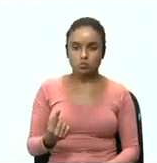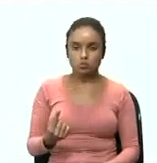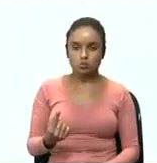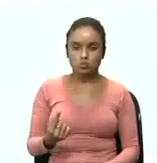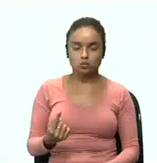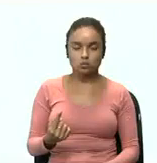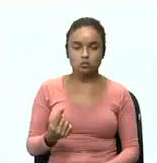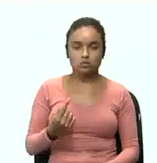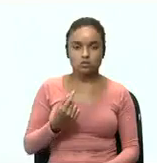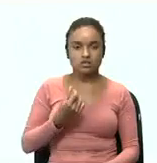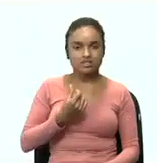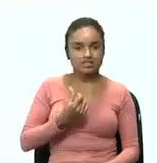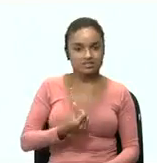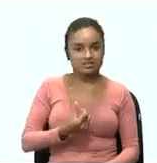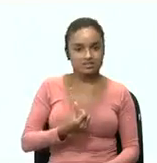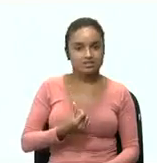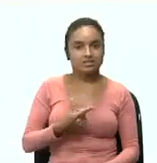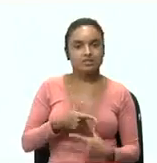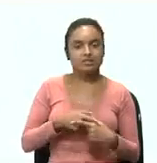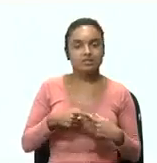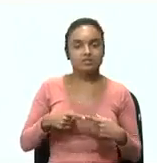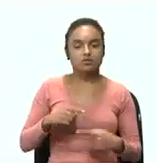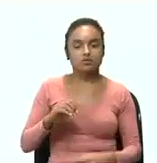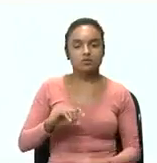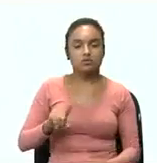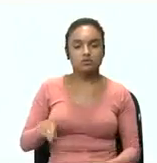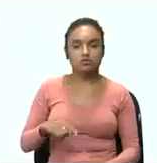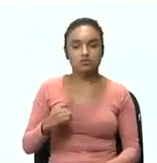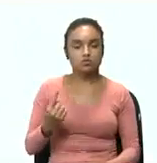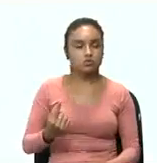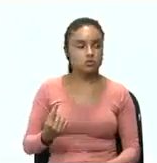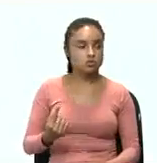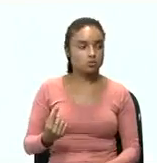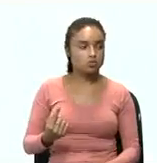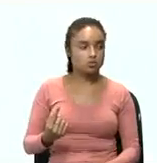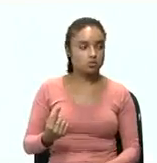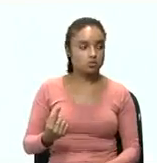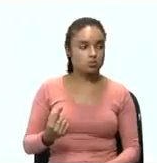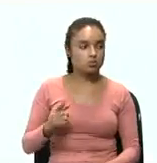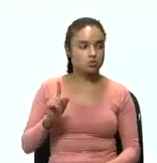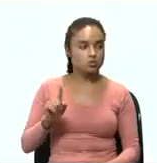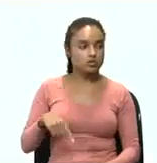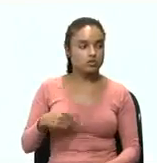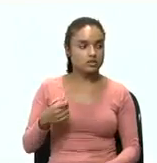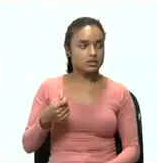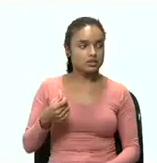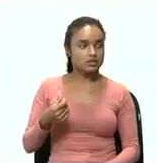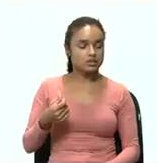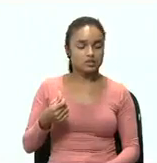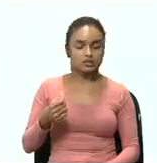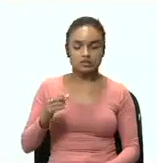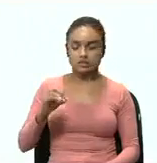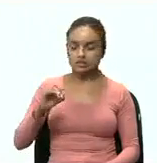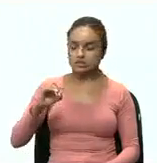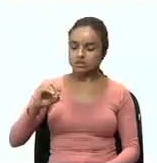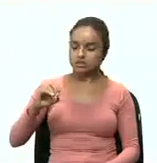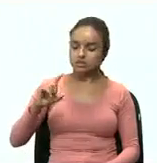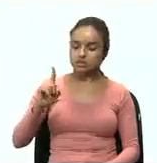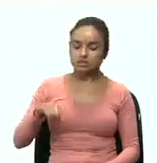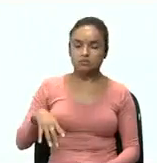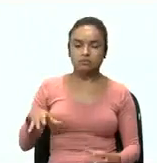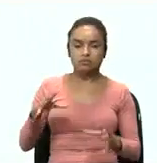6 dividido por 0,1, eu tenho, então, 60. Então, a